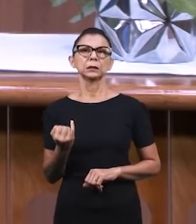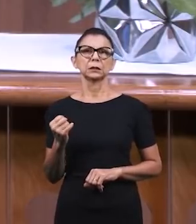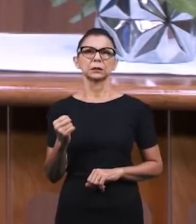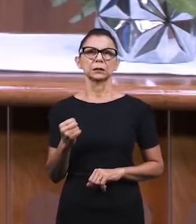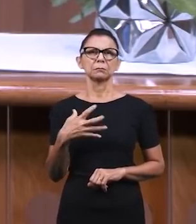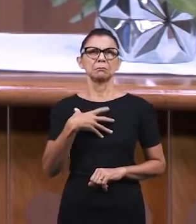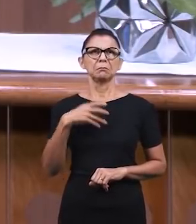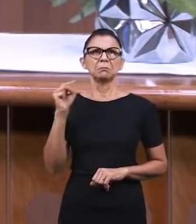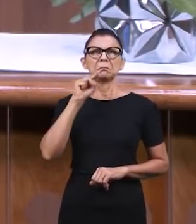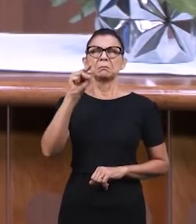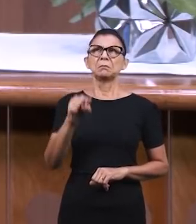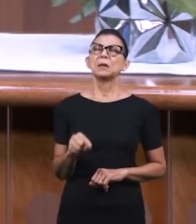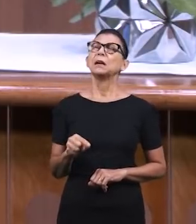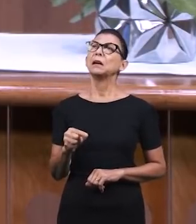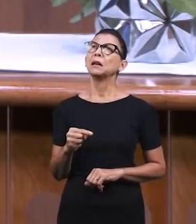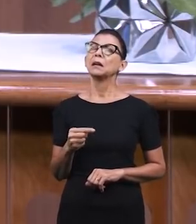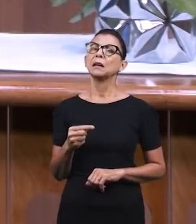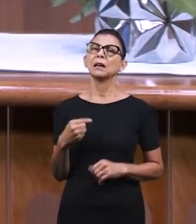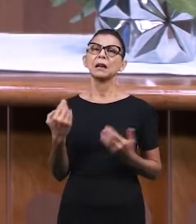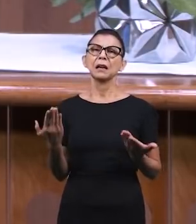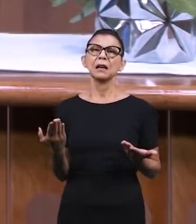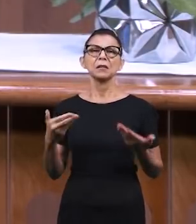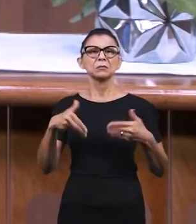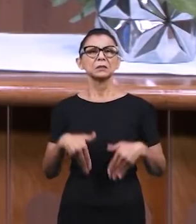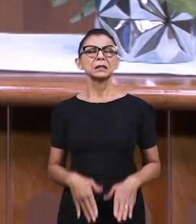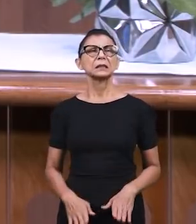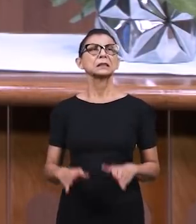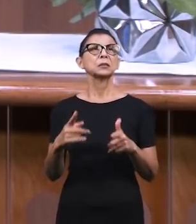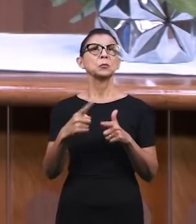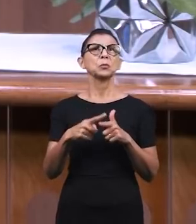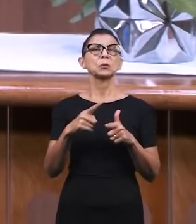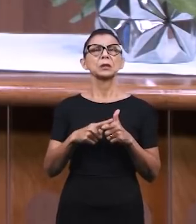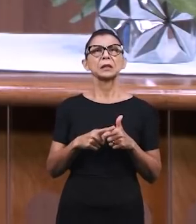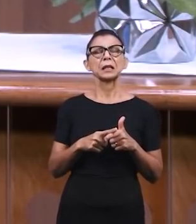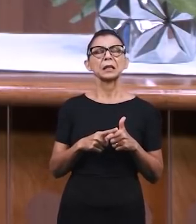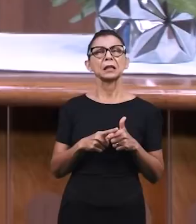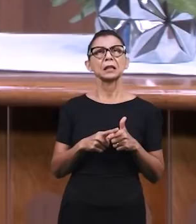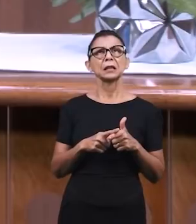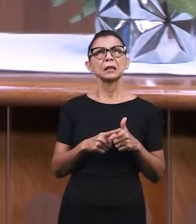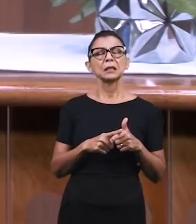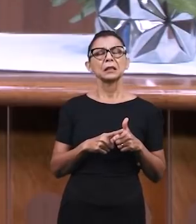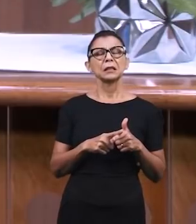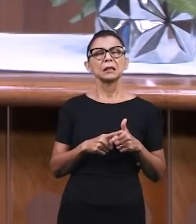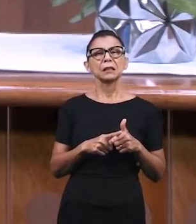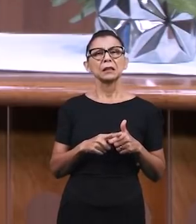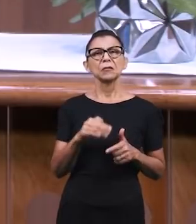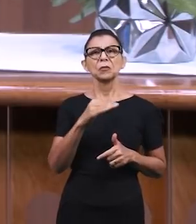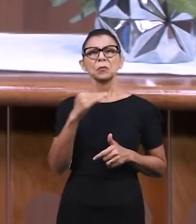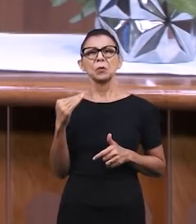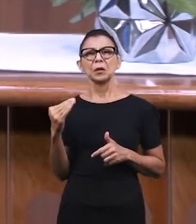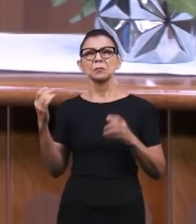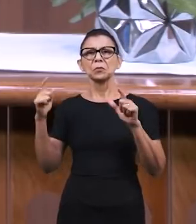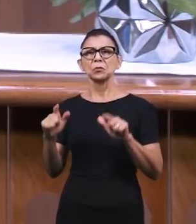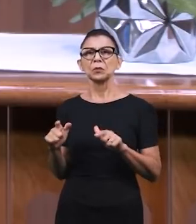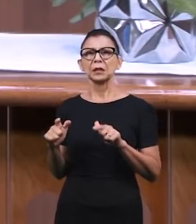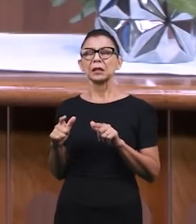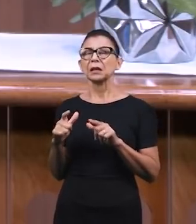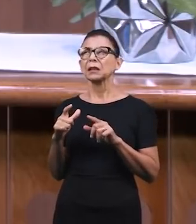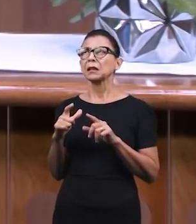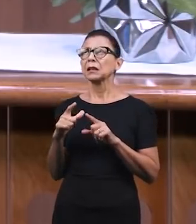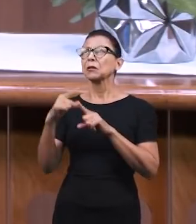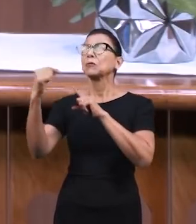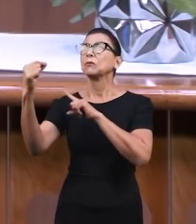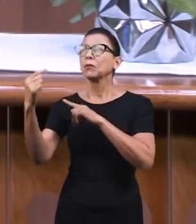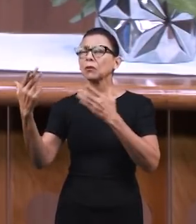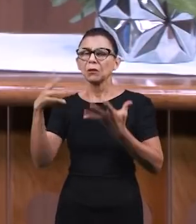renome, pessoas importantes, de onde vim, por que vim, para onde vou, tomou uma proporção muito grande, estava